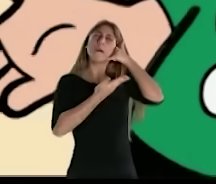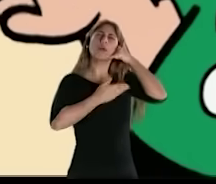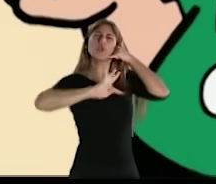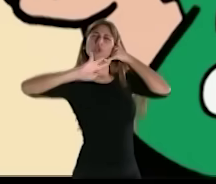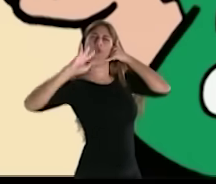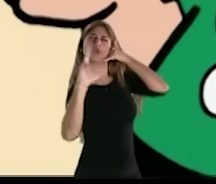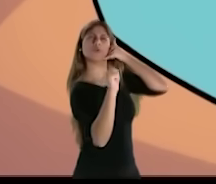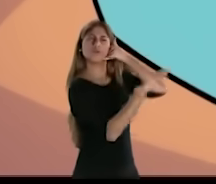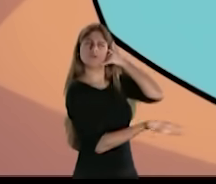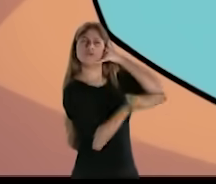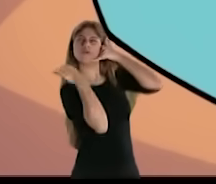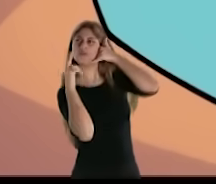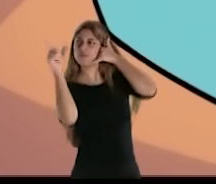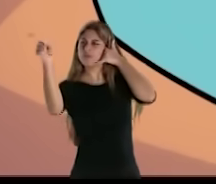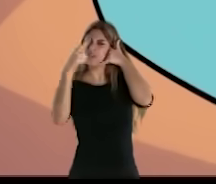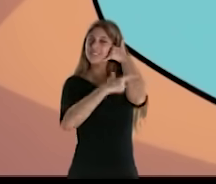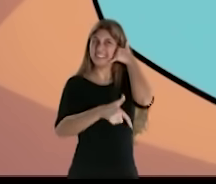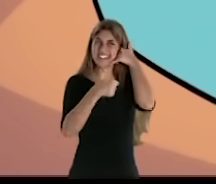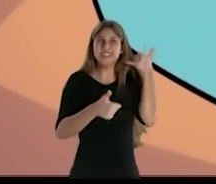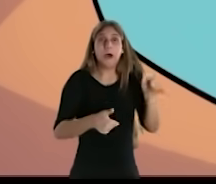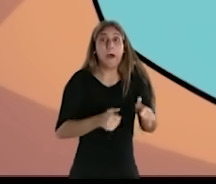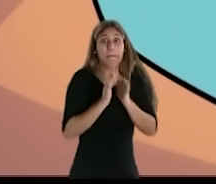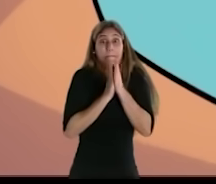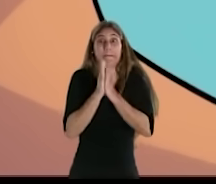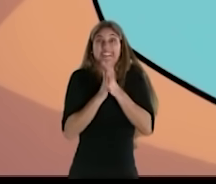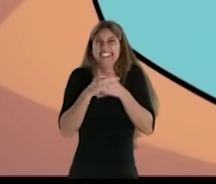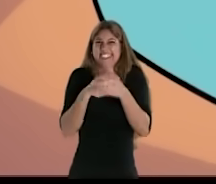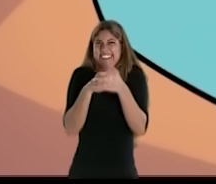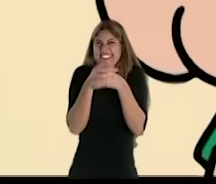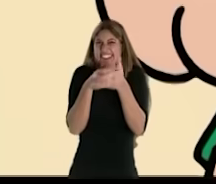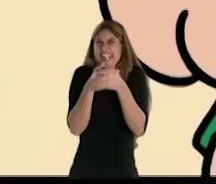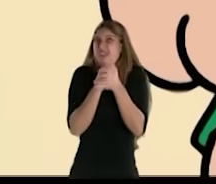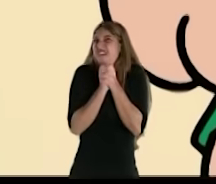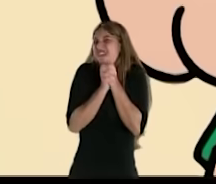lesto da turma. Afinal de contas, não podemos ser egoístas, né, Cascão?